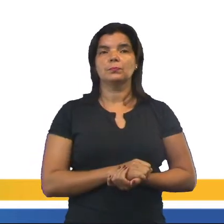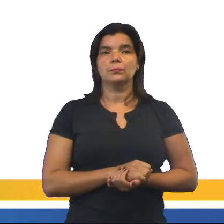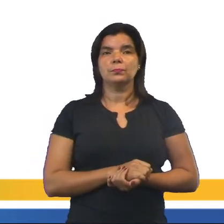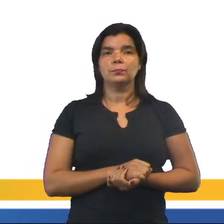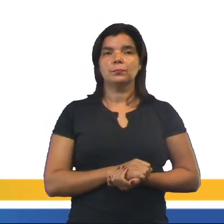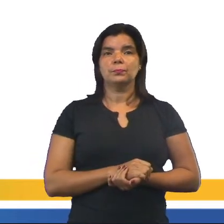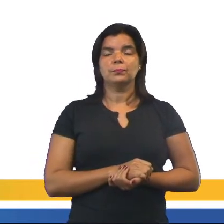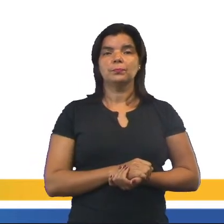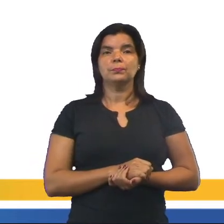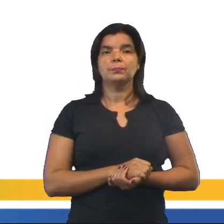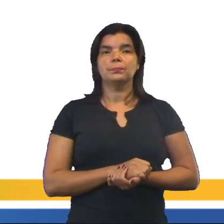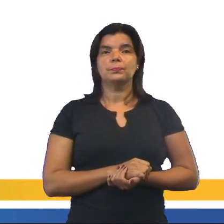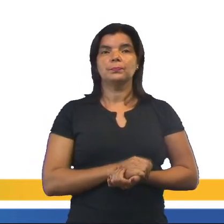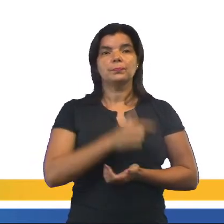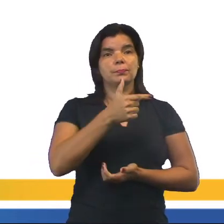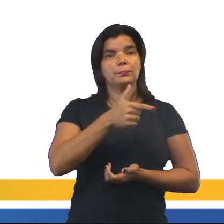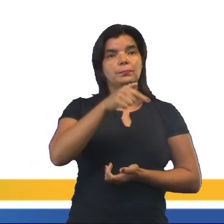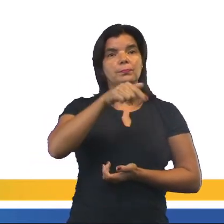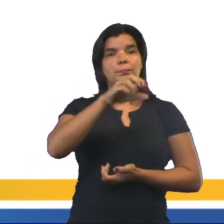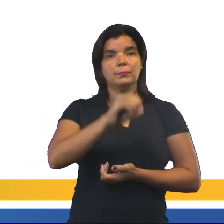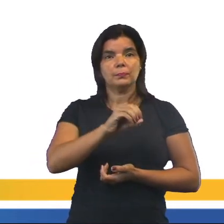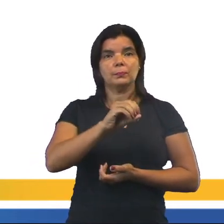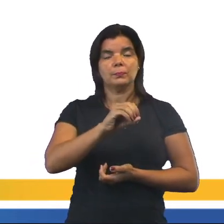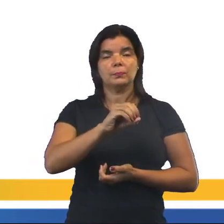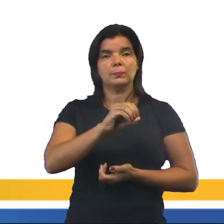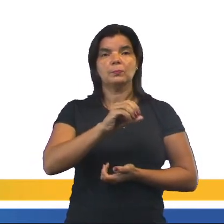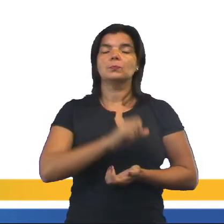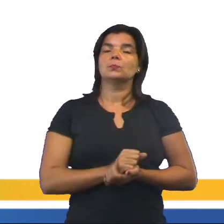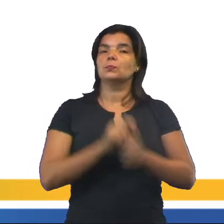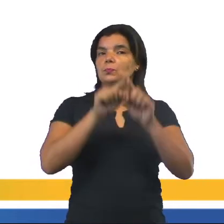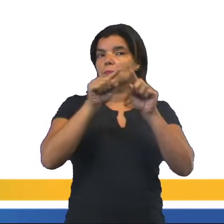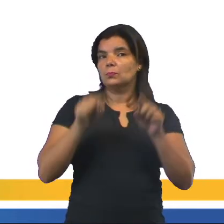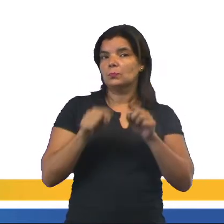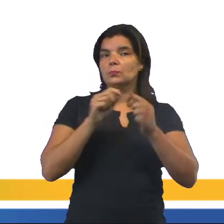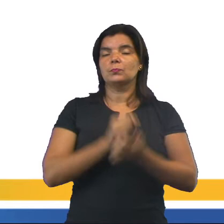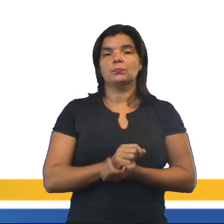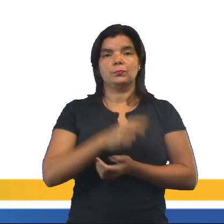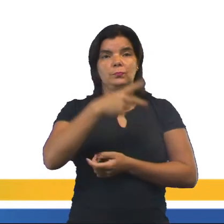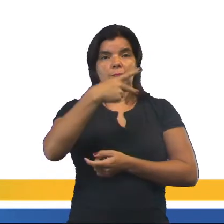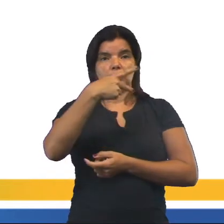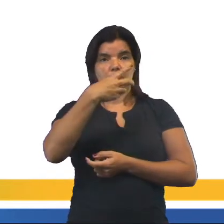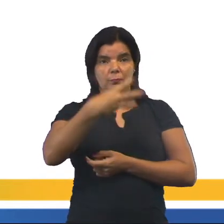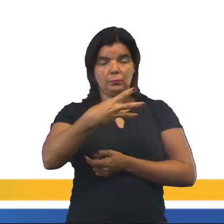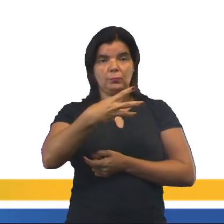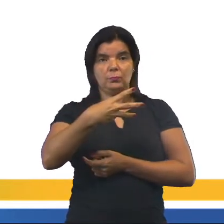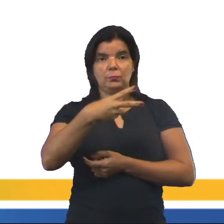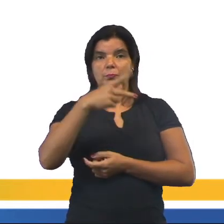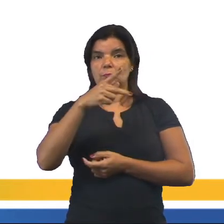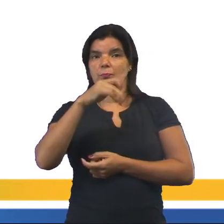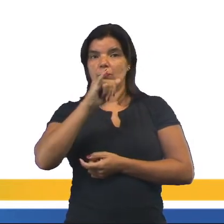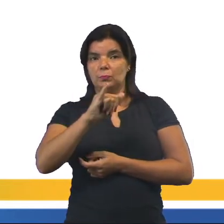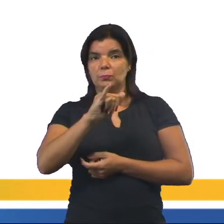no seno de x. 270 graus, ele é representado lá no